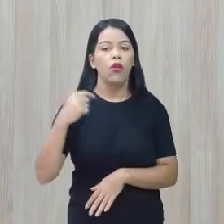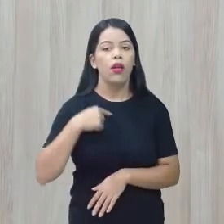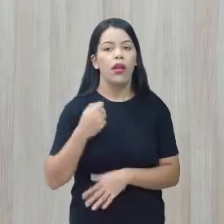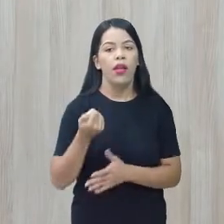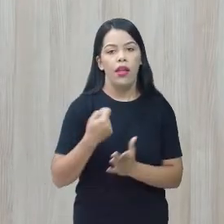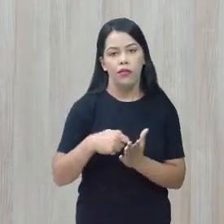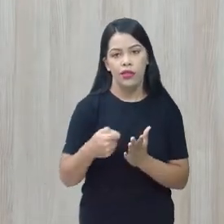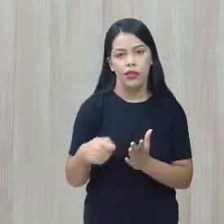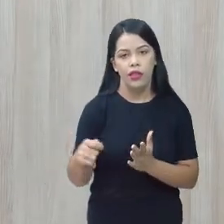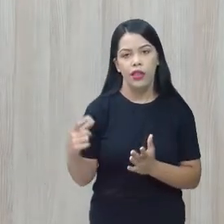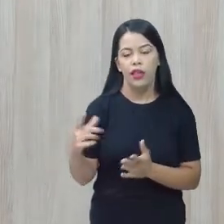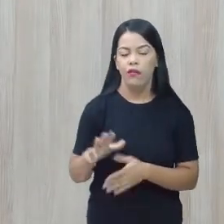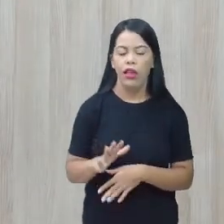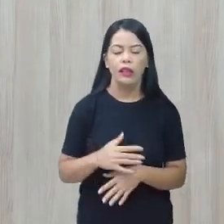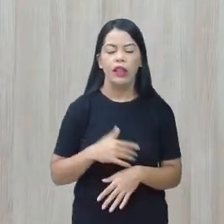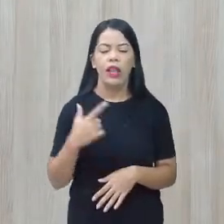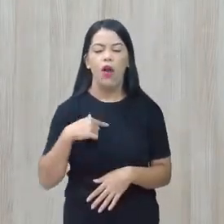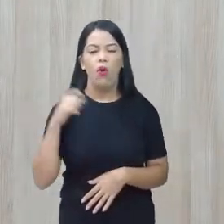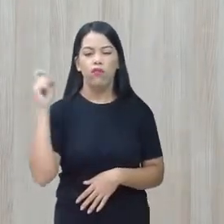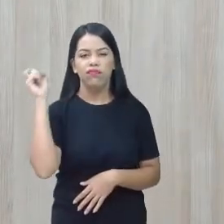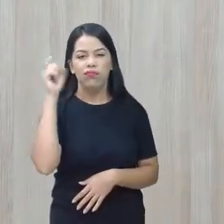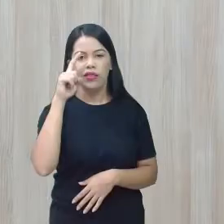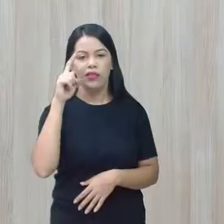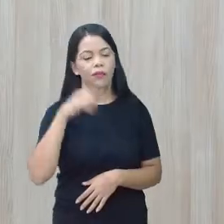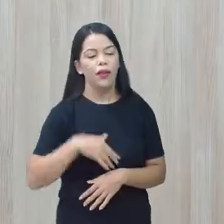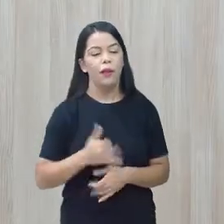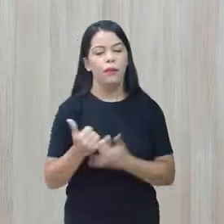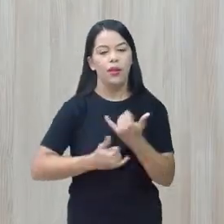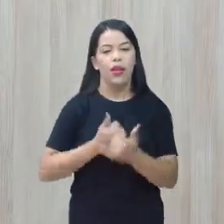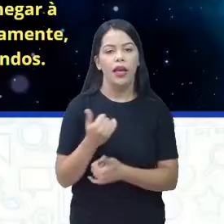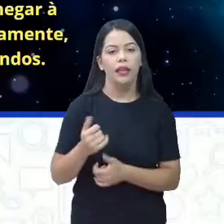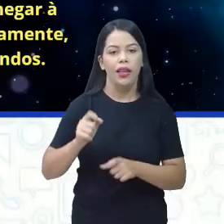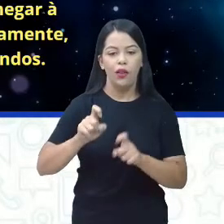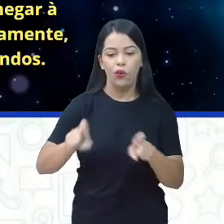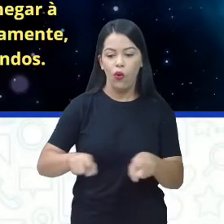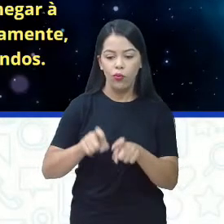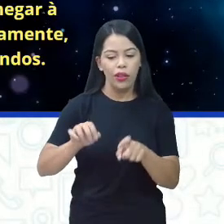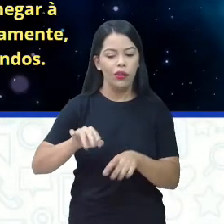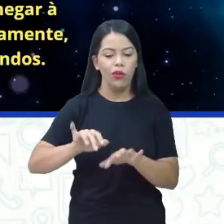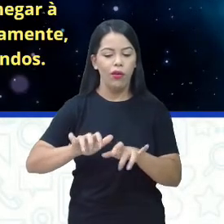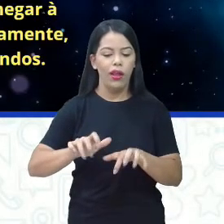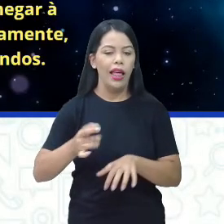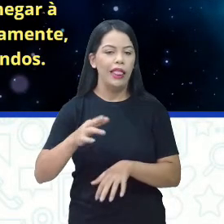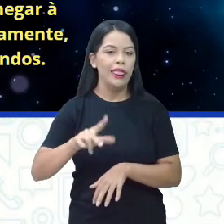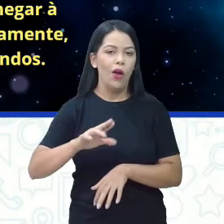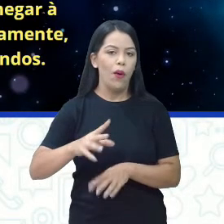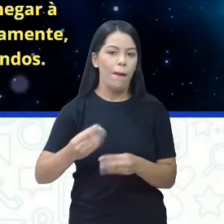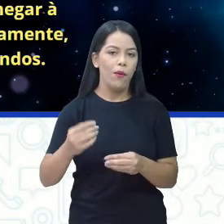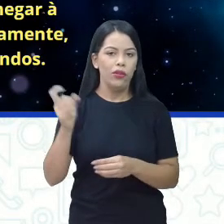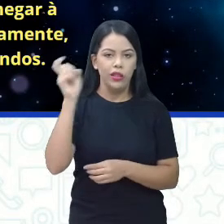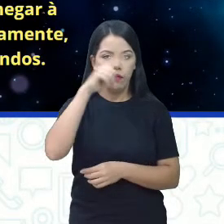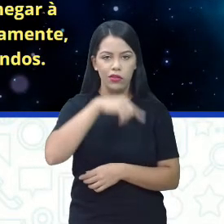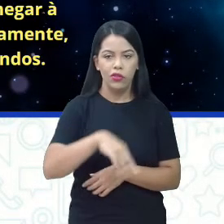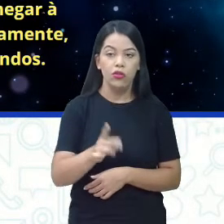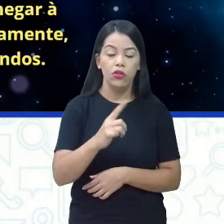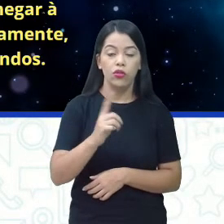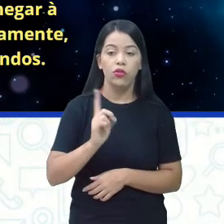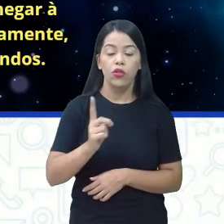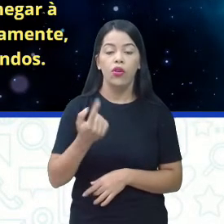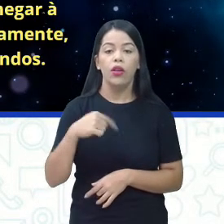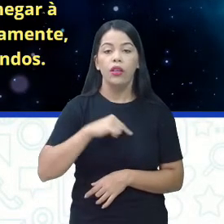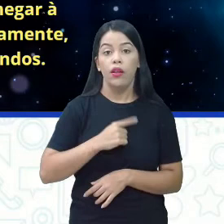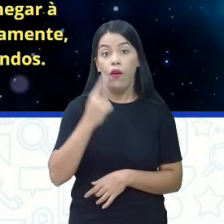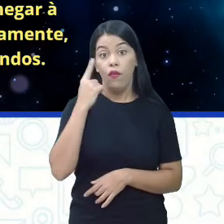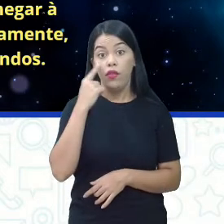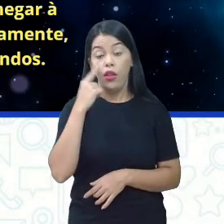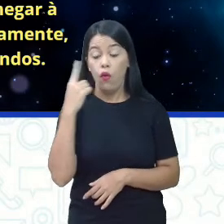trabalho. Mentira, no computador não dá tanto trabalho não. Mas eu escrevi aqui no cantinho, ó, bem comprido, o valor estimado, que é utilizado,